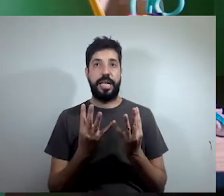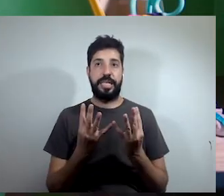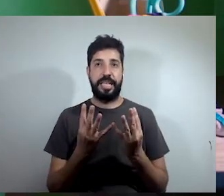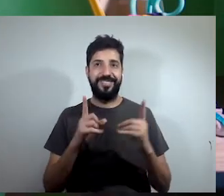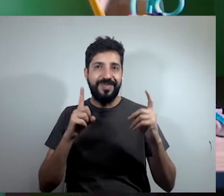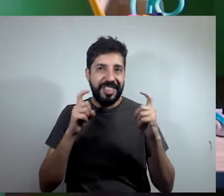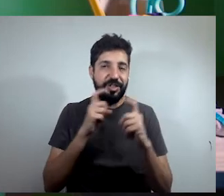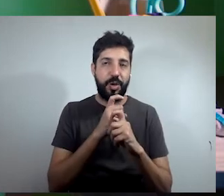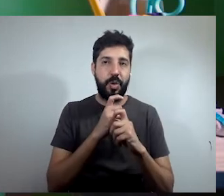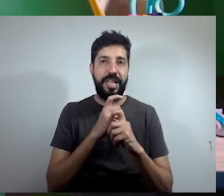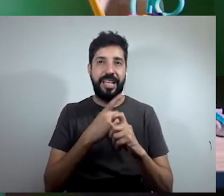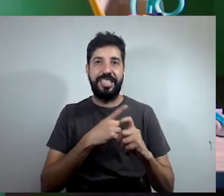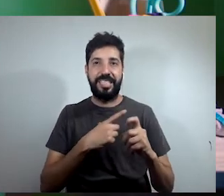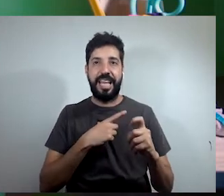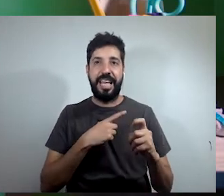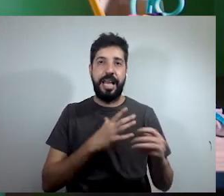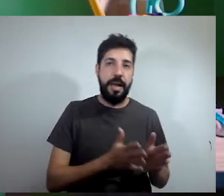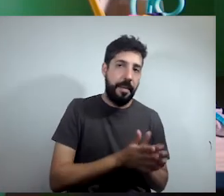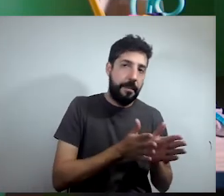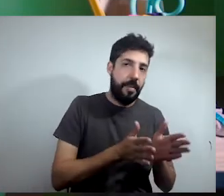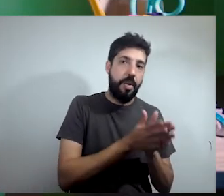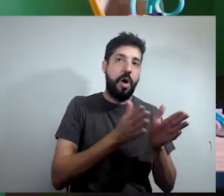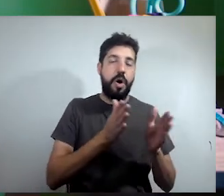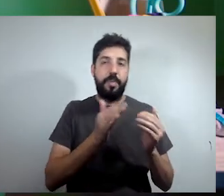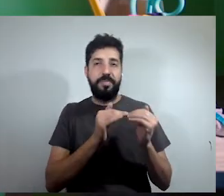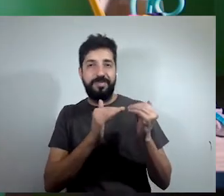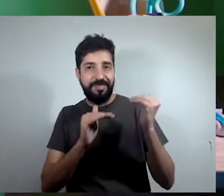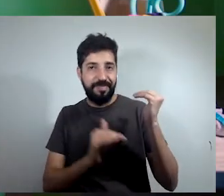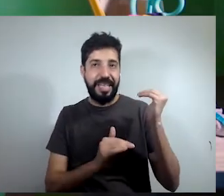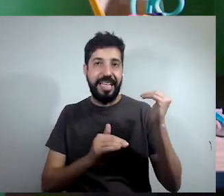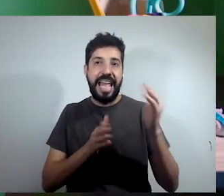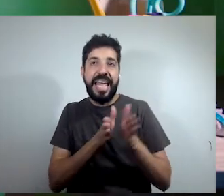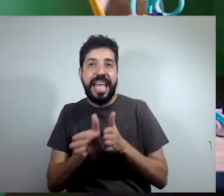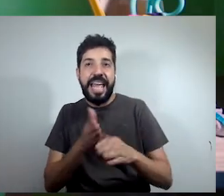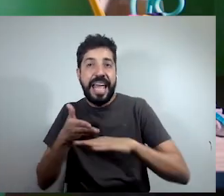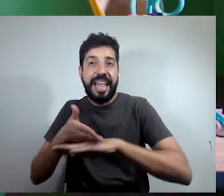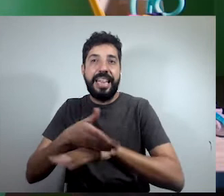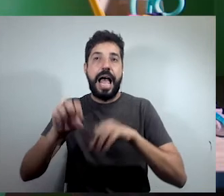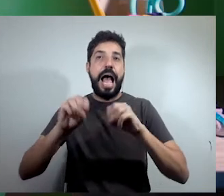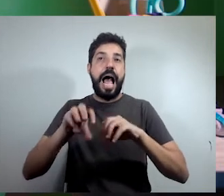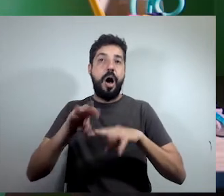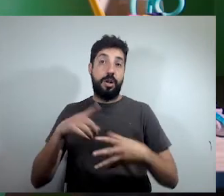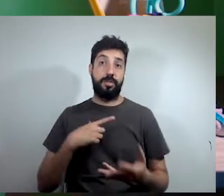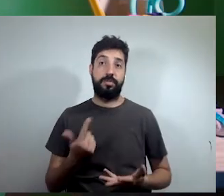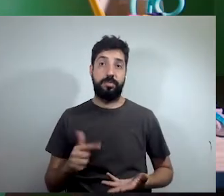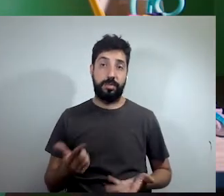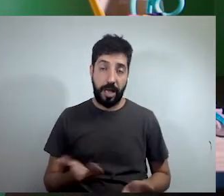das classes menos favorecidas em acessar as teleaulas, por exemplo.